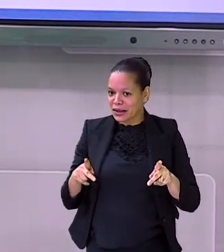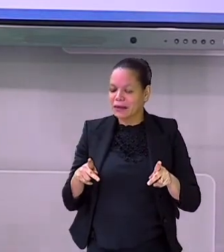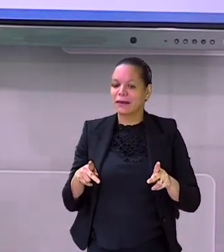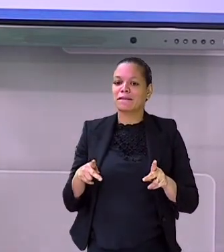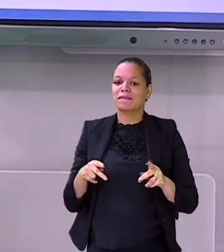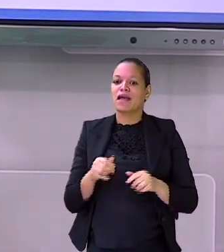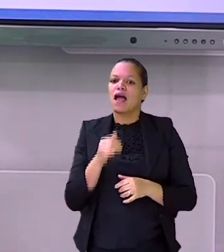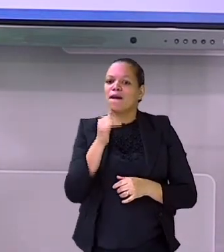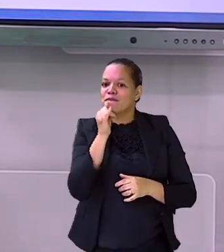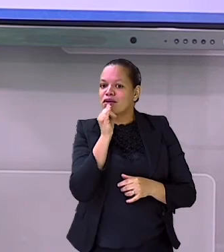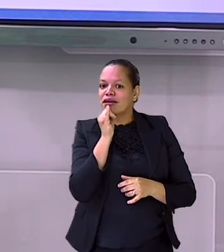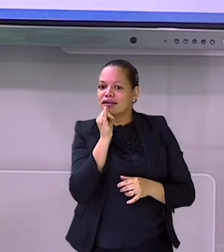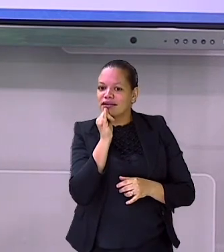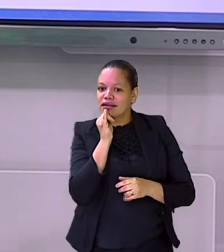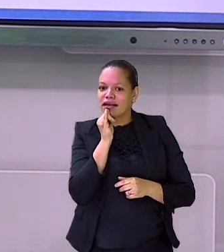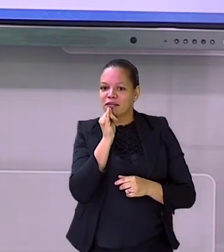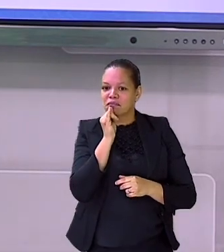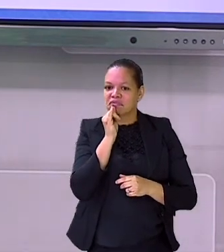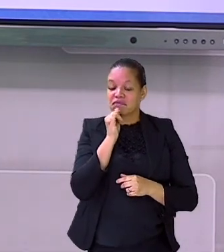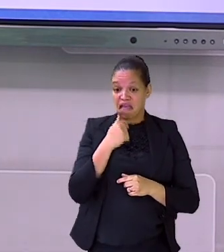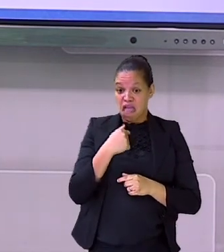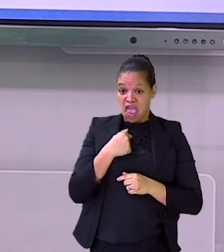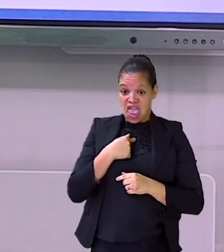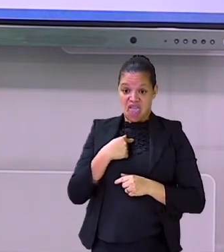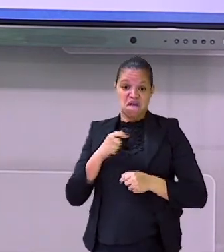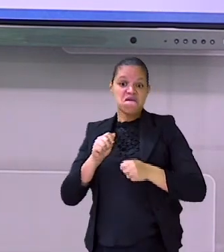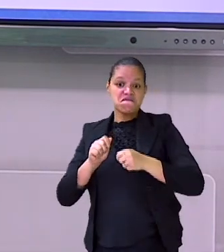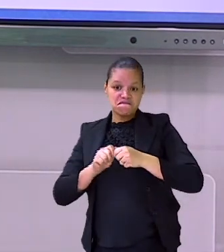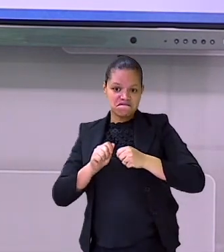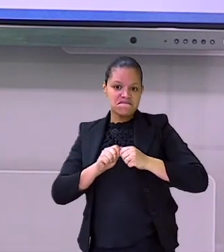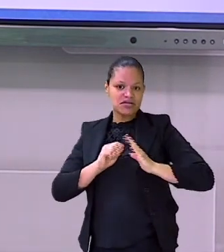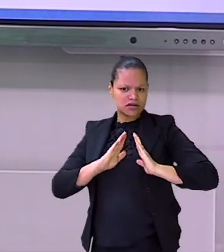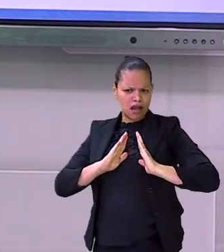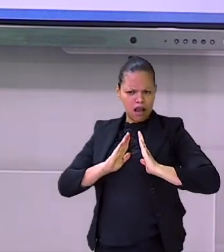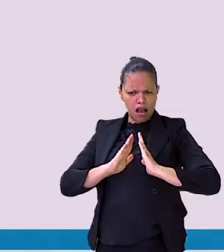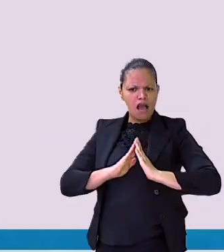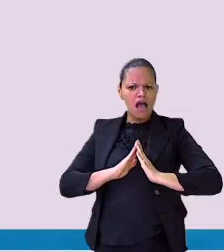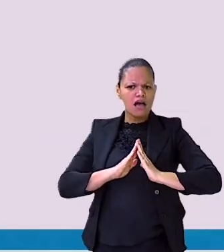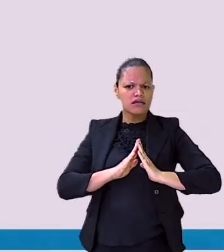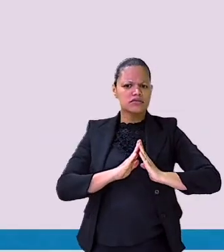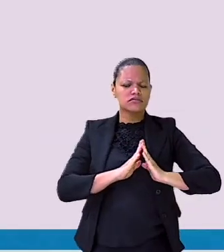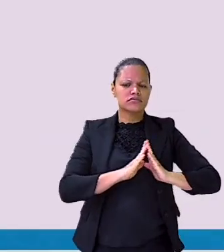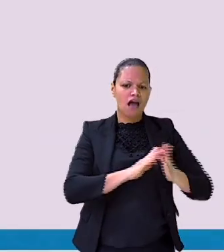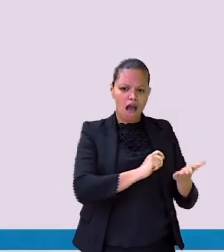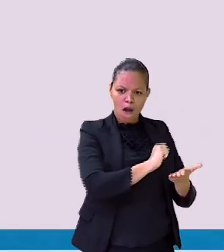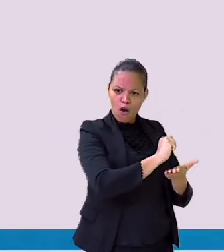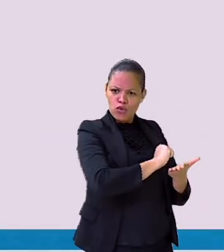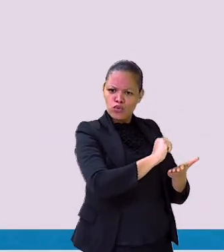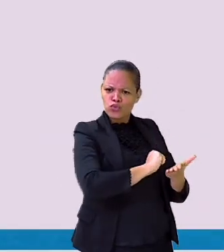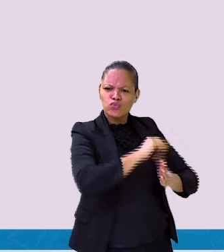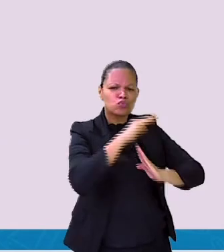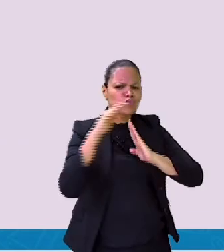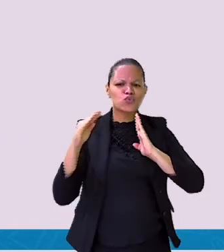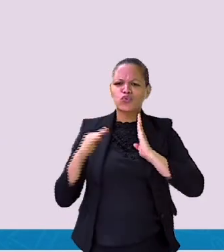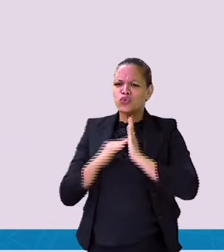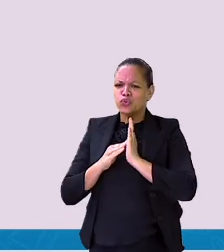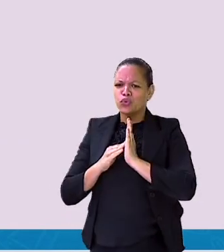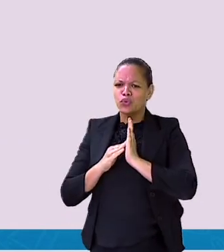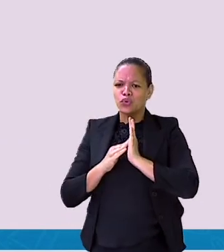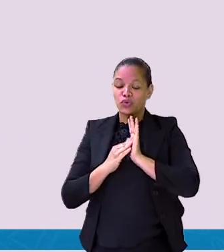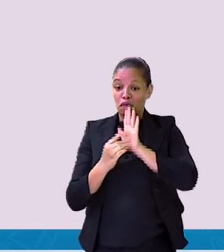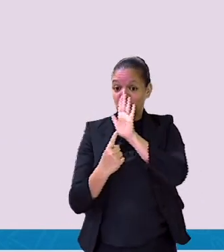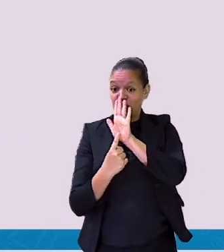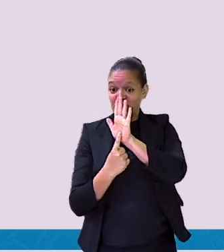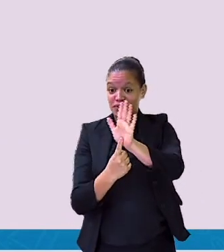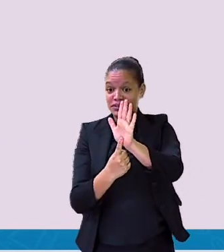eu fiz isso lá na minha casa e eu registrei tudo. Então, eu fiz. Como é que eu fiz? Vocês vão pegar